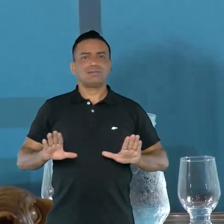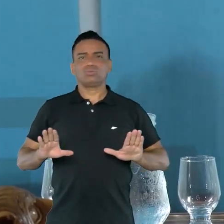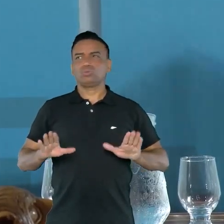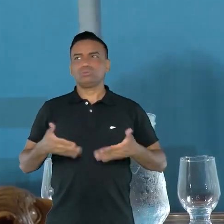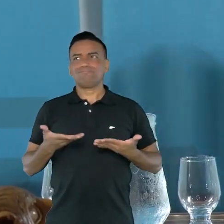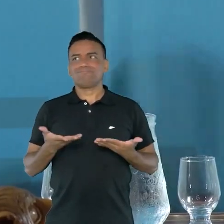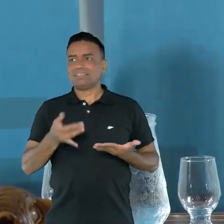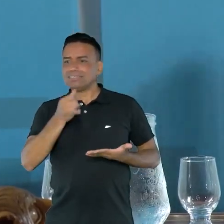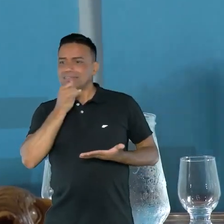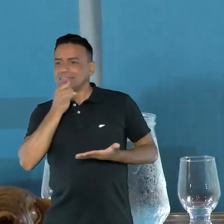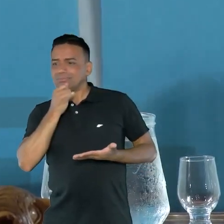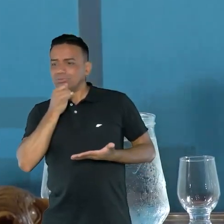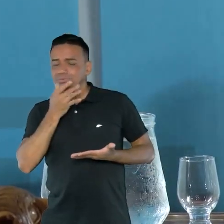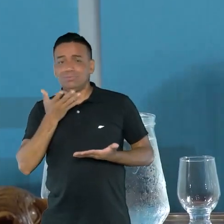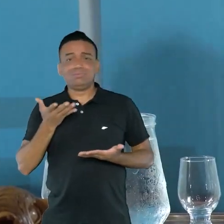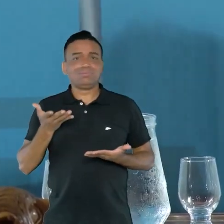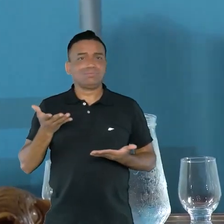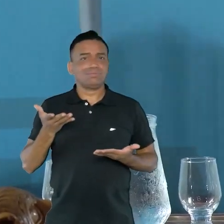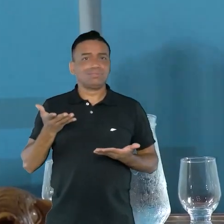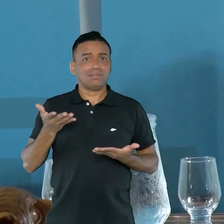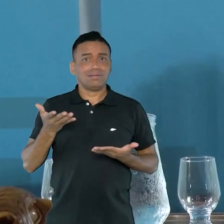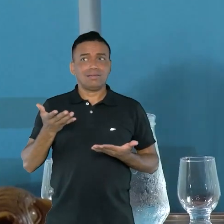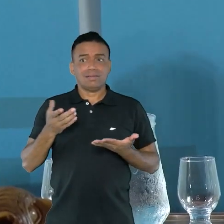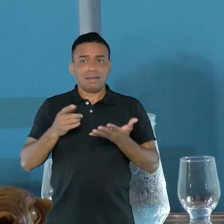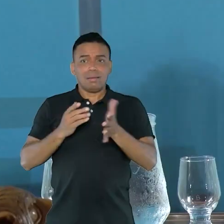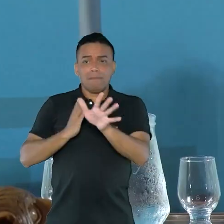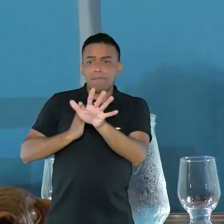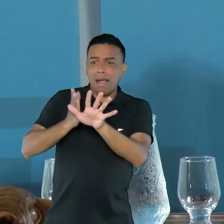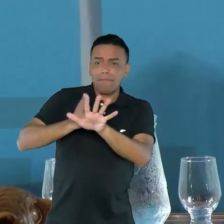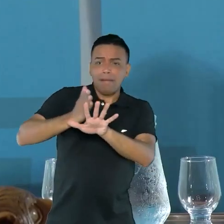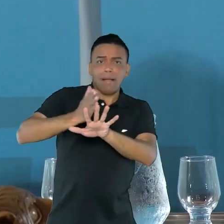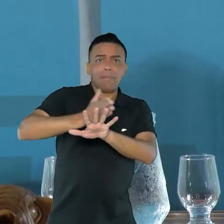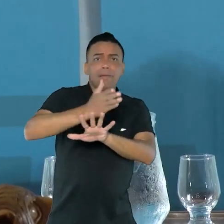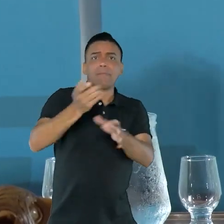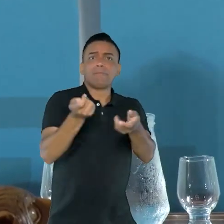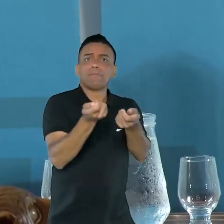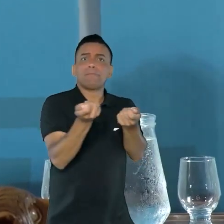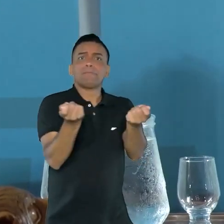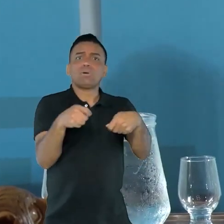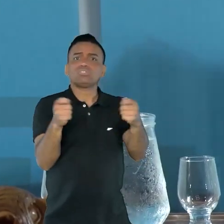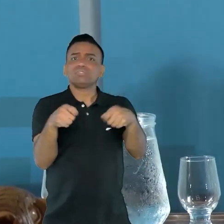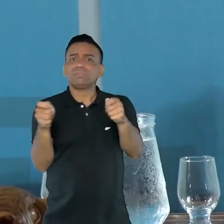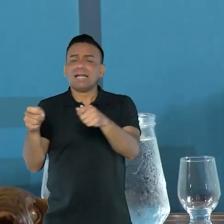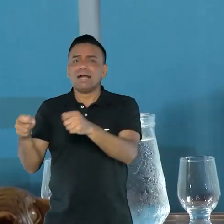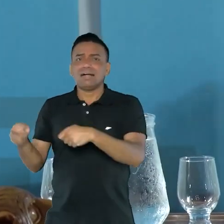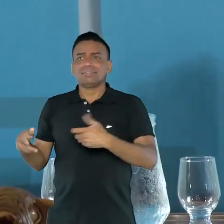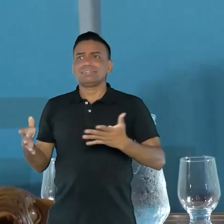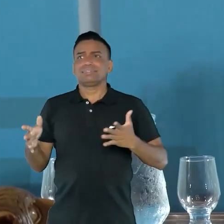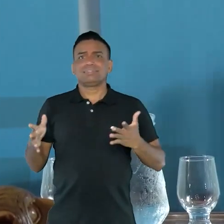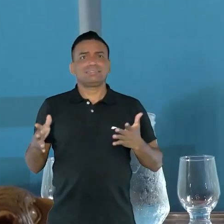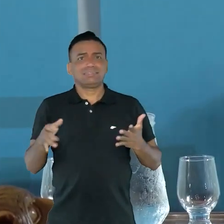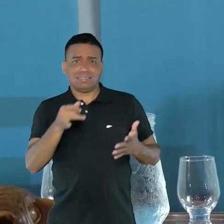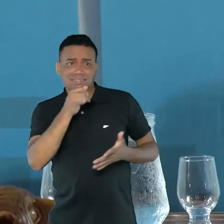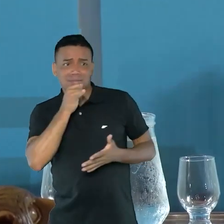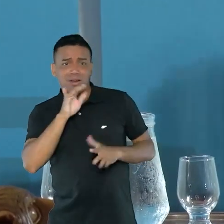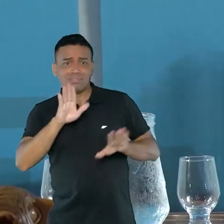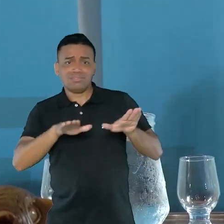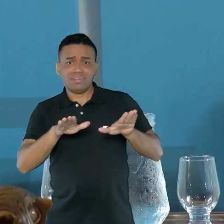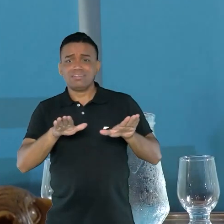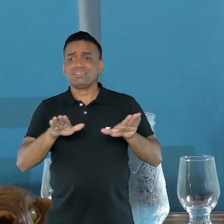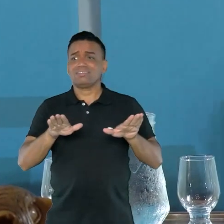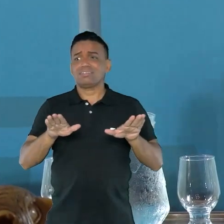abrir para outras possibilidades contradizendo, né, e de um modo